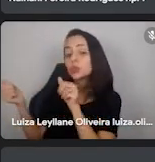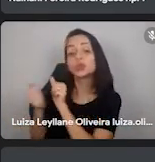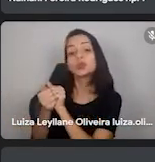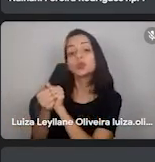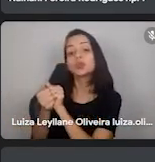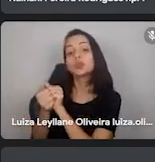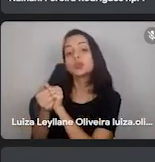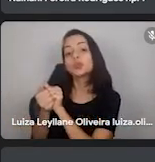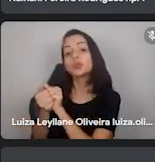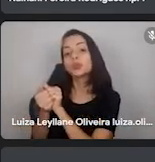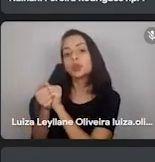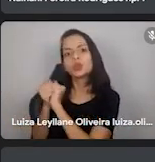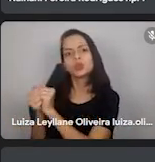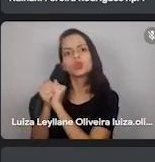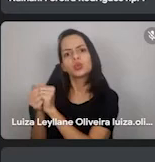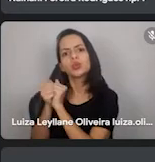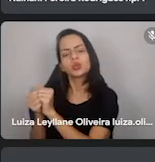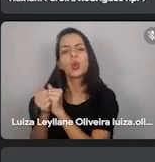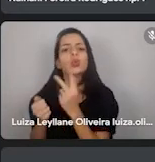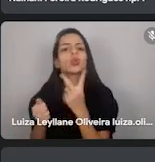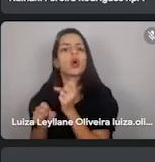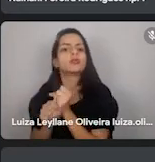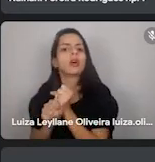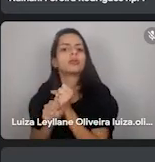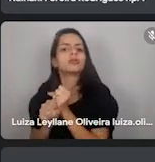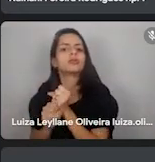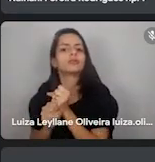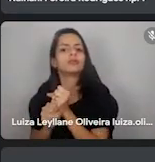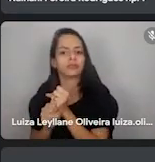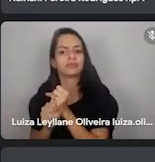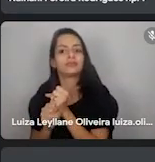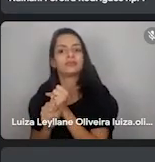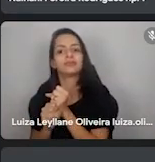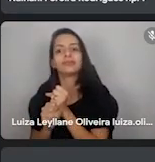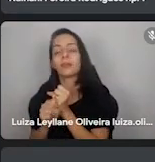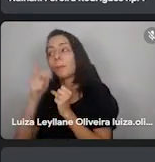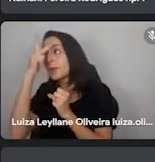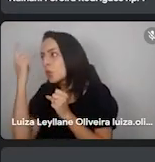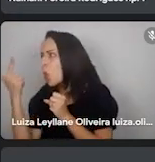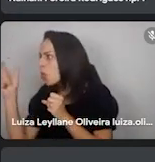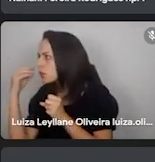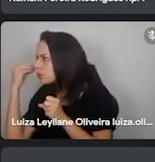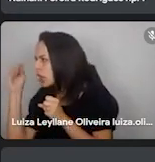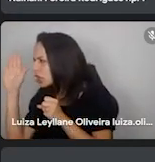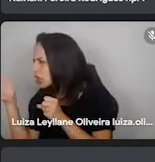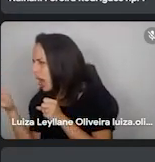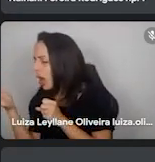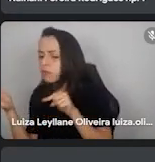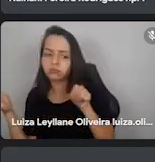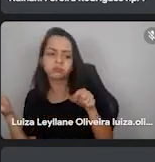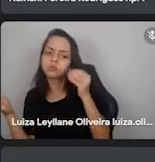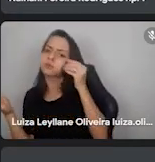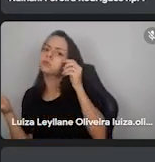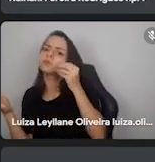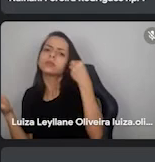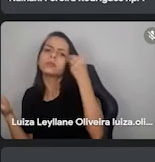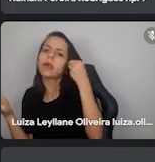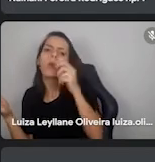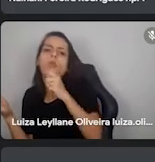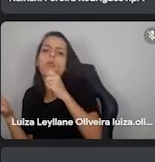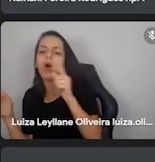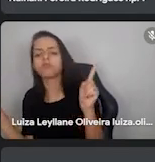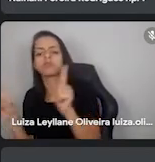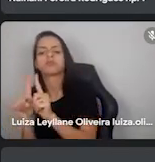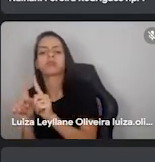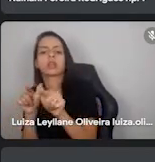ó, constantemente. O engenheiro, toda atividade, tudo que ele fizer, vai ter alguém ali